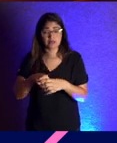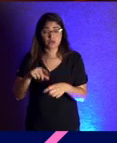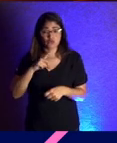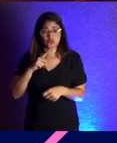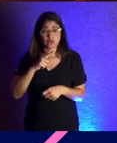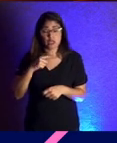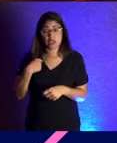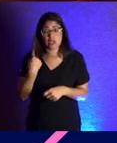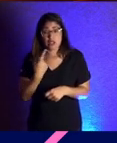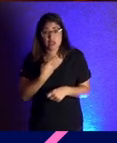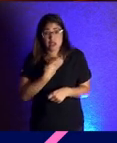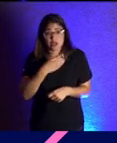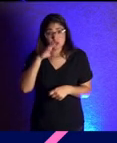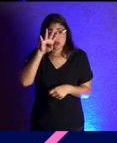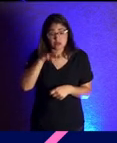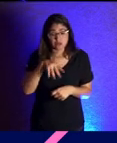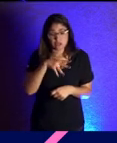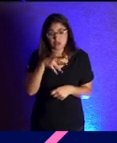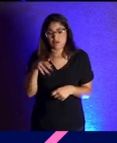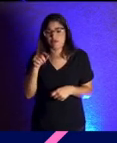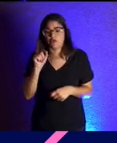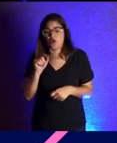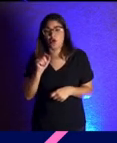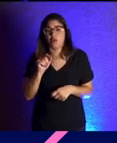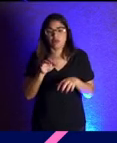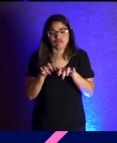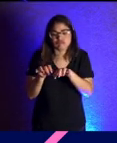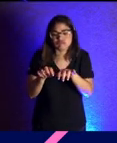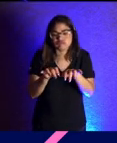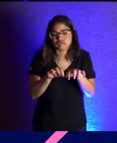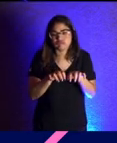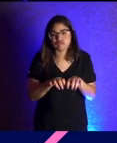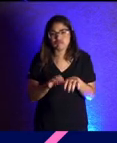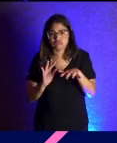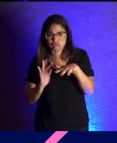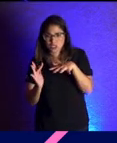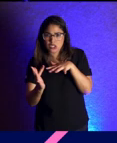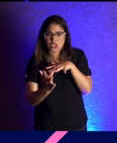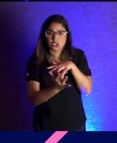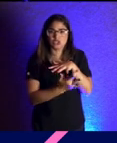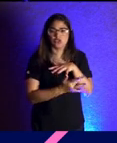foi esse fenômeno, se foi esse fenômeno,